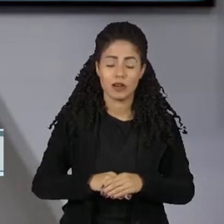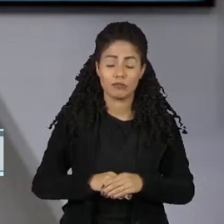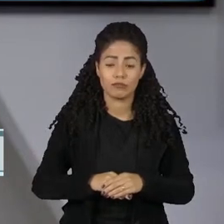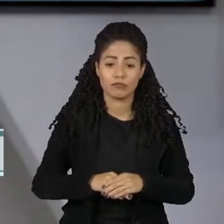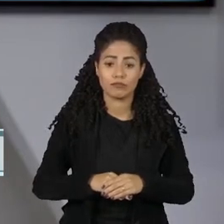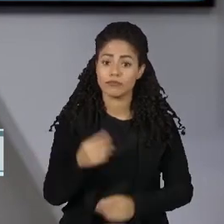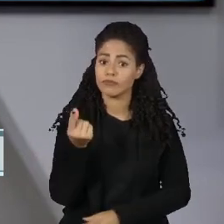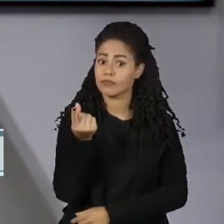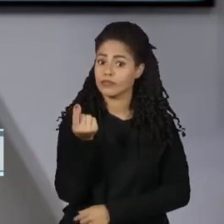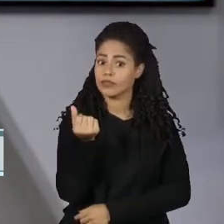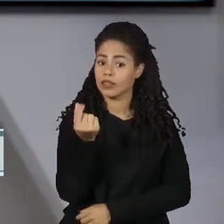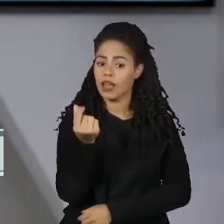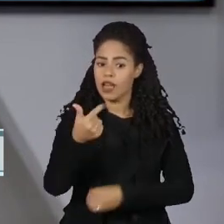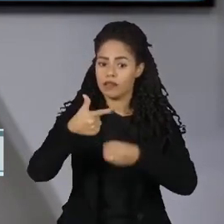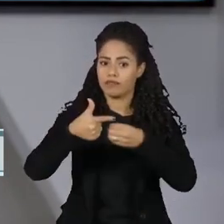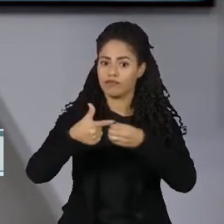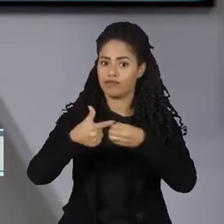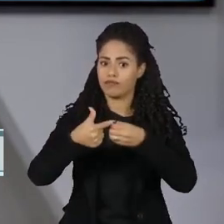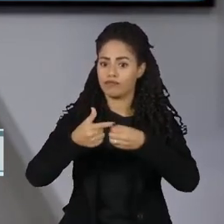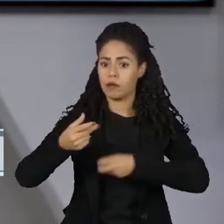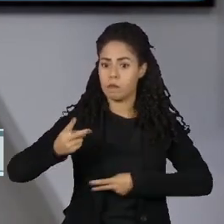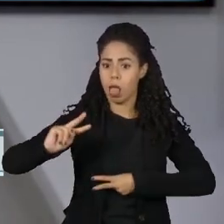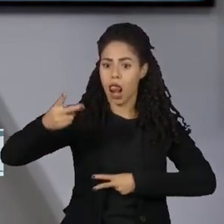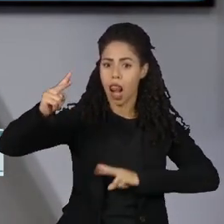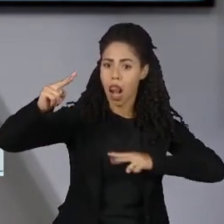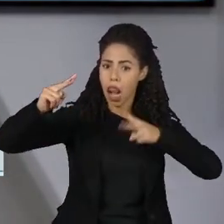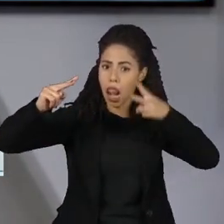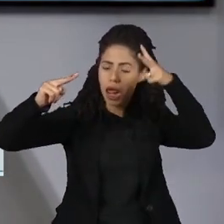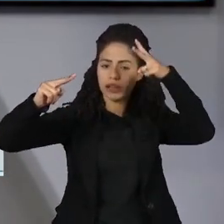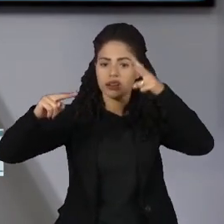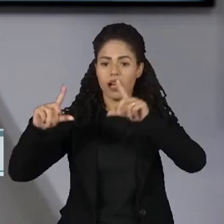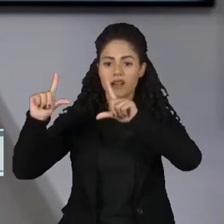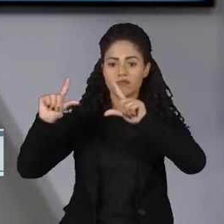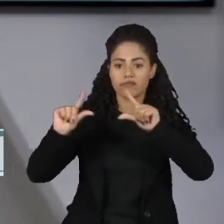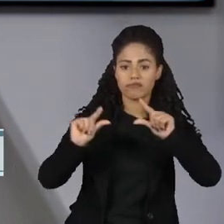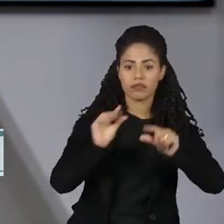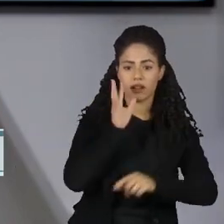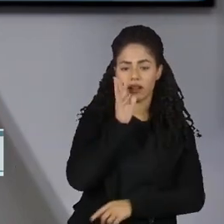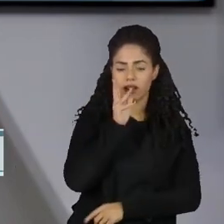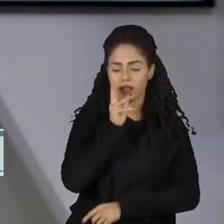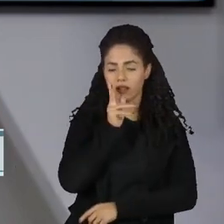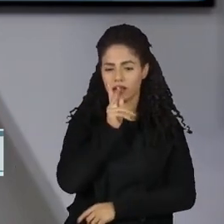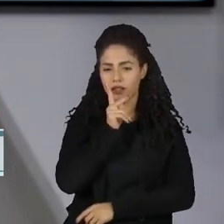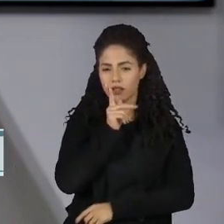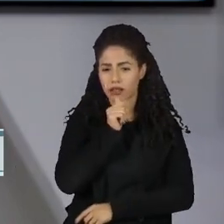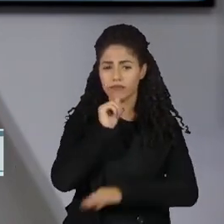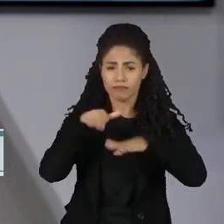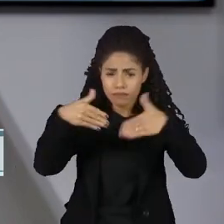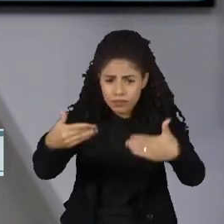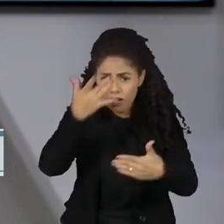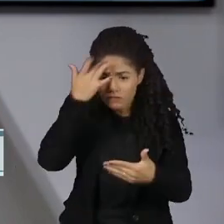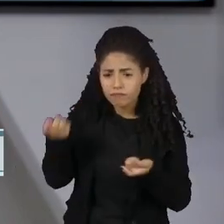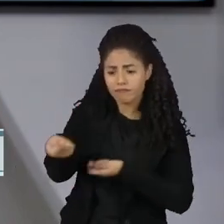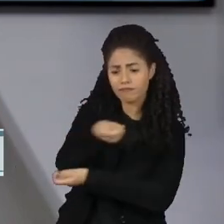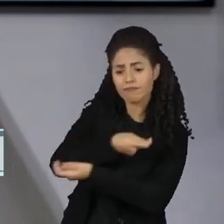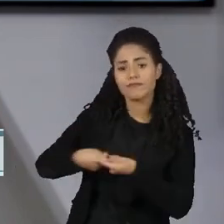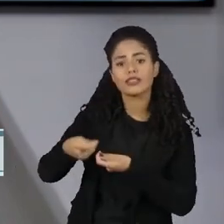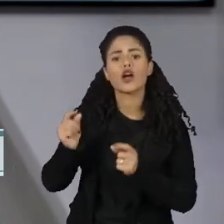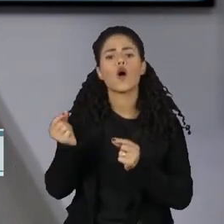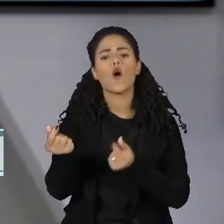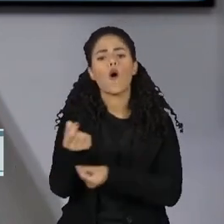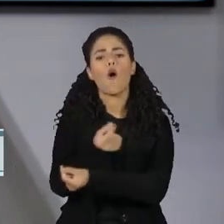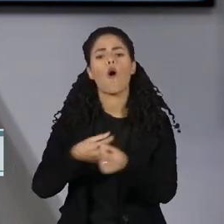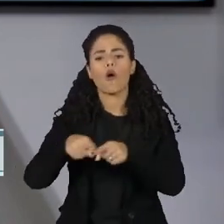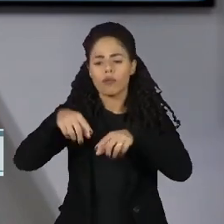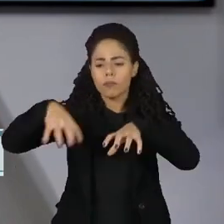O preço da gasolina sobe como um foguete e cai como uma pena. É assim que os economistas explicam a variação de preços